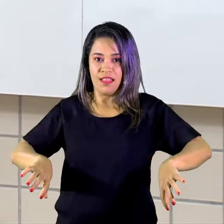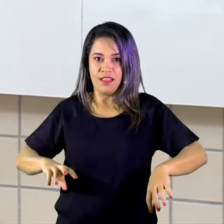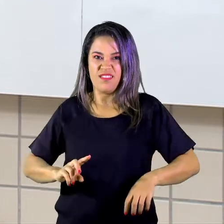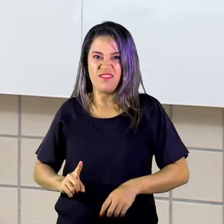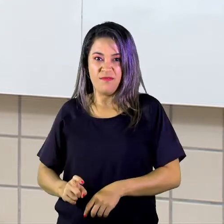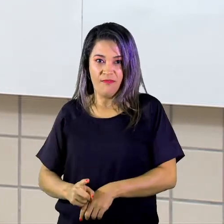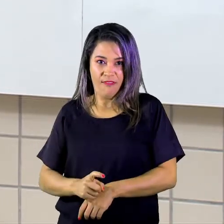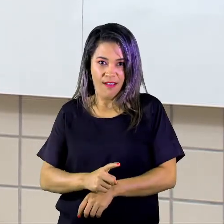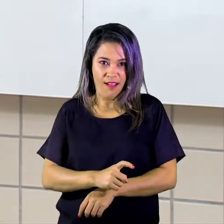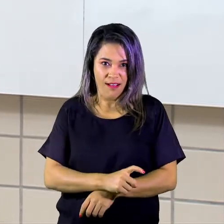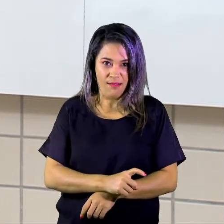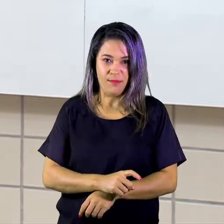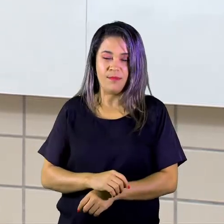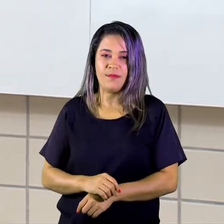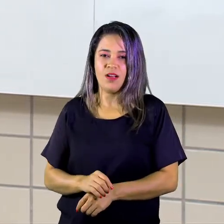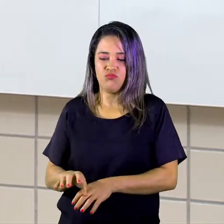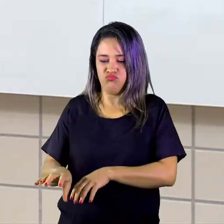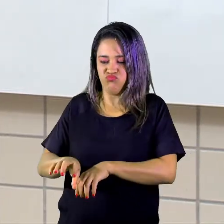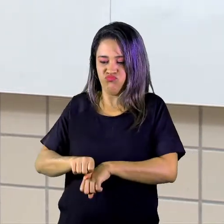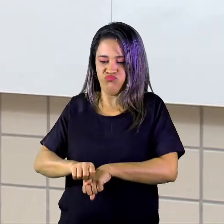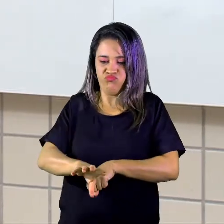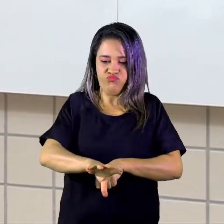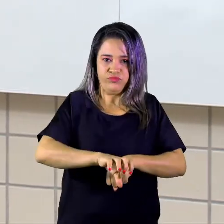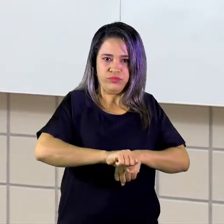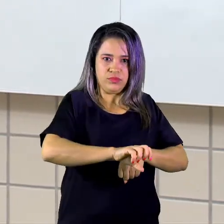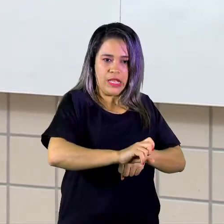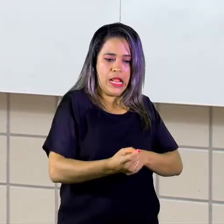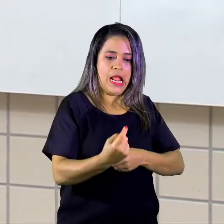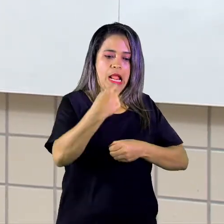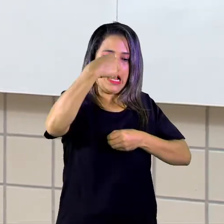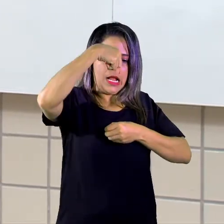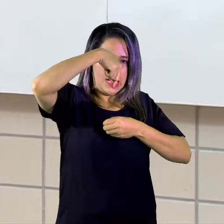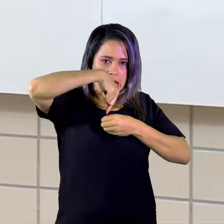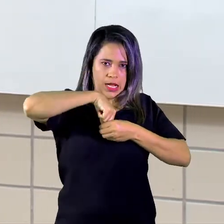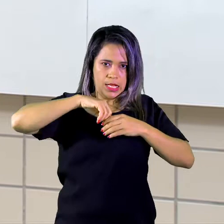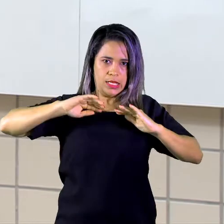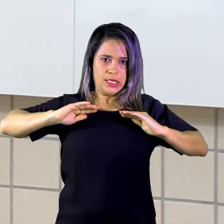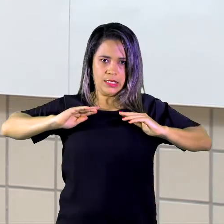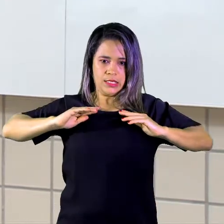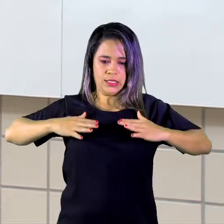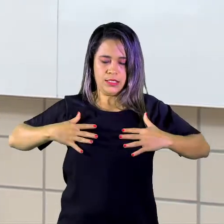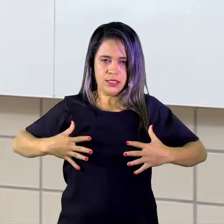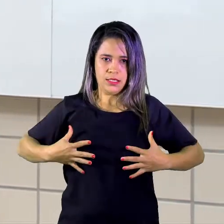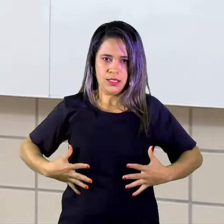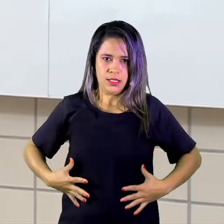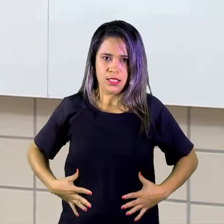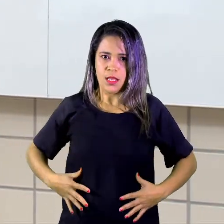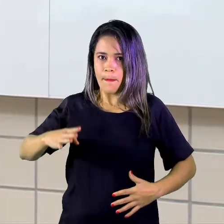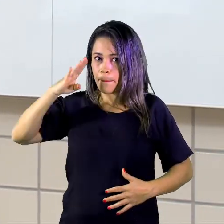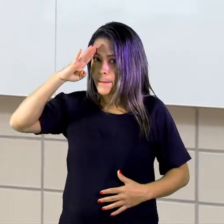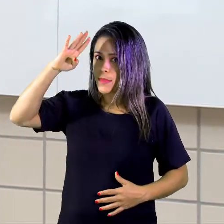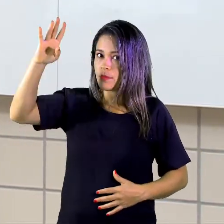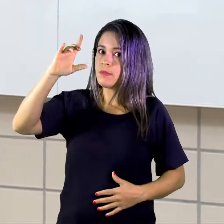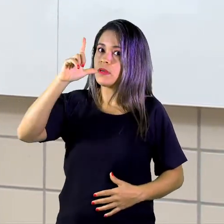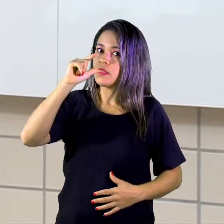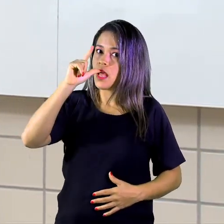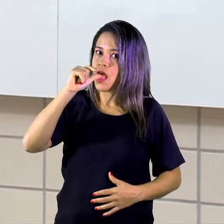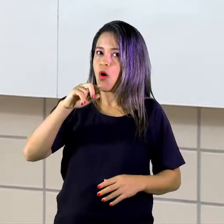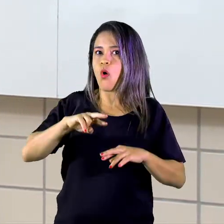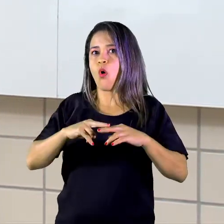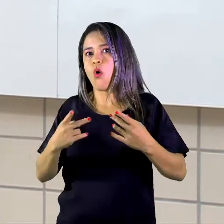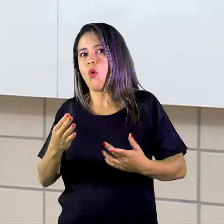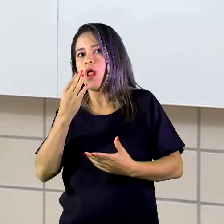né, são adquiridos, né, entram no nosso corpo principalmente através da água e alimentos